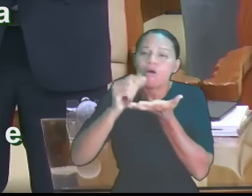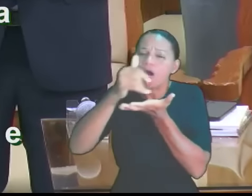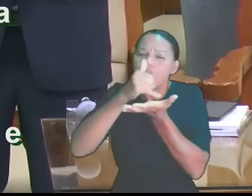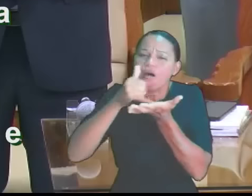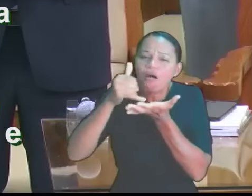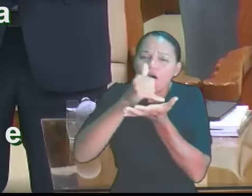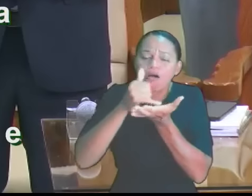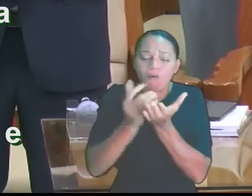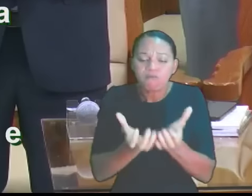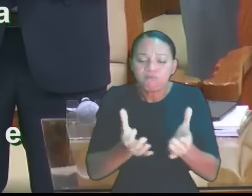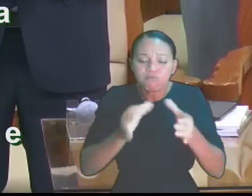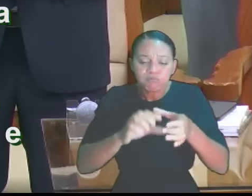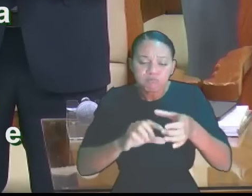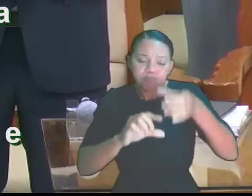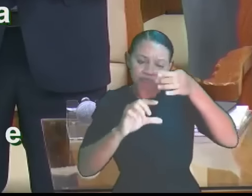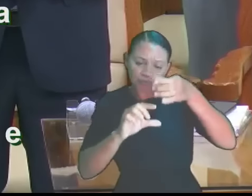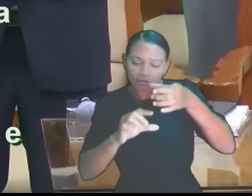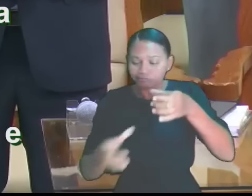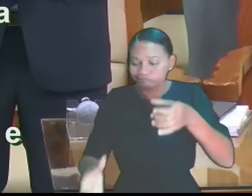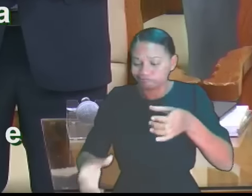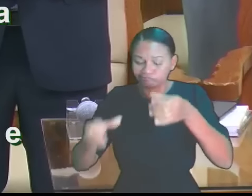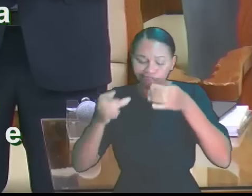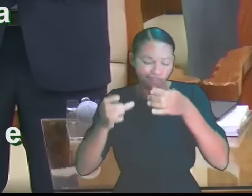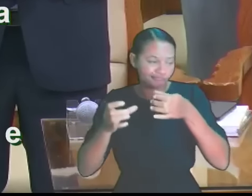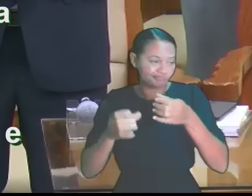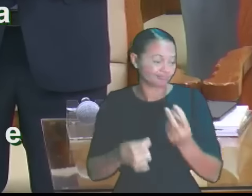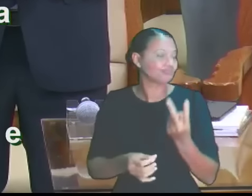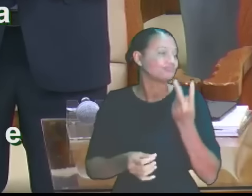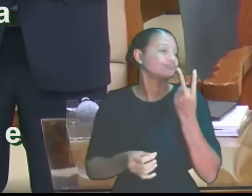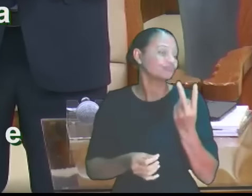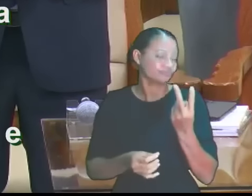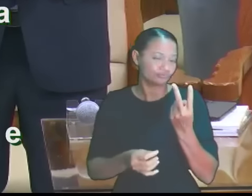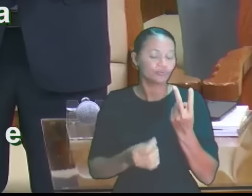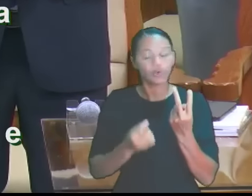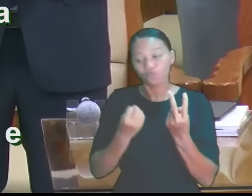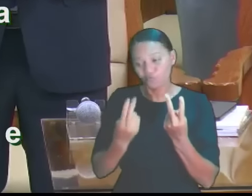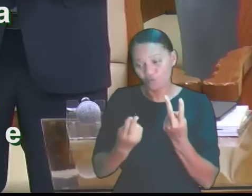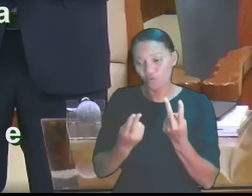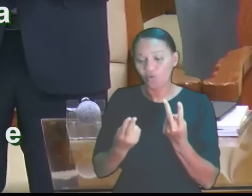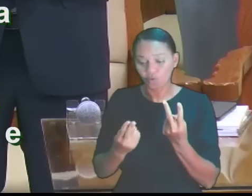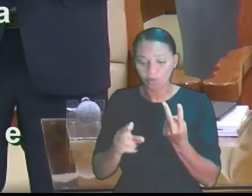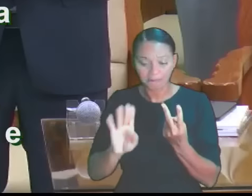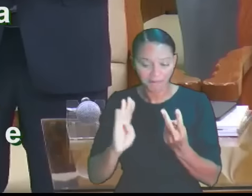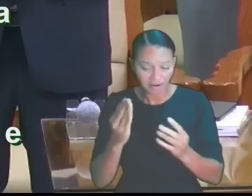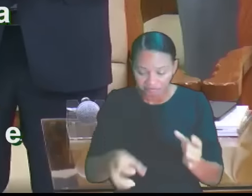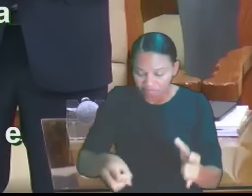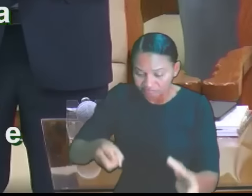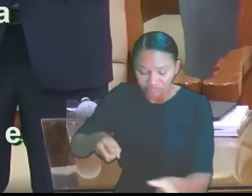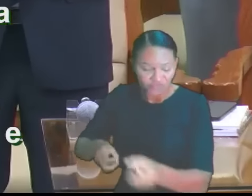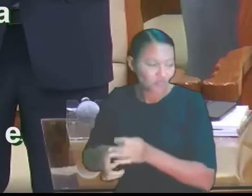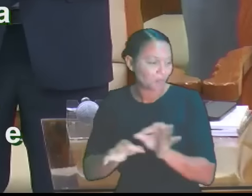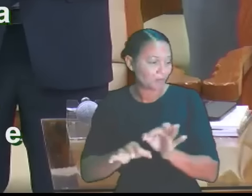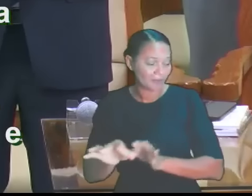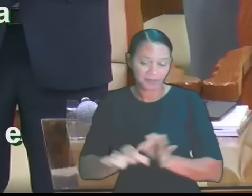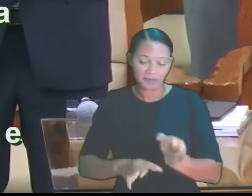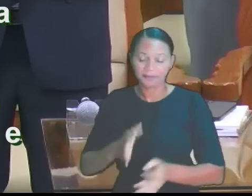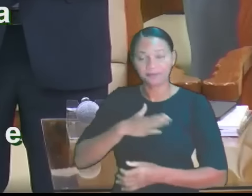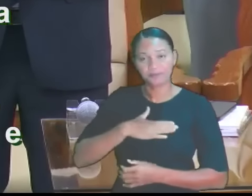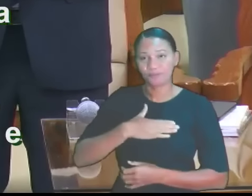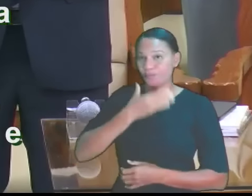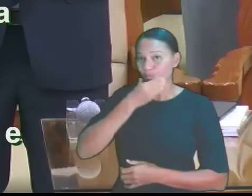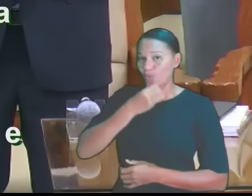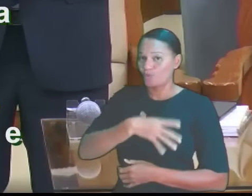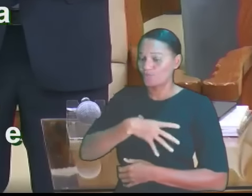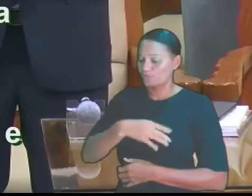botija. Vês aqui, apanhei dois cavacos. Vou prepará-lo para mim e para o meu filho, para